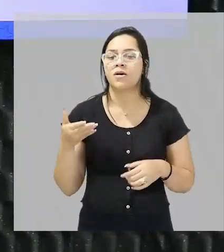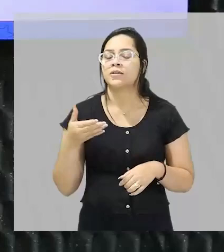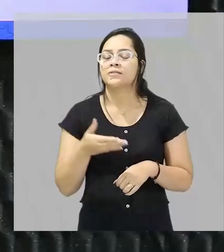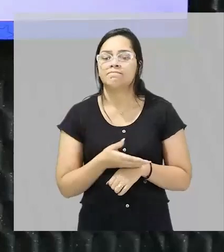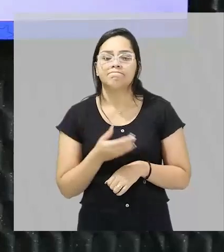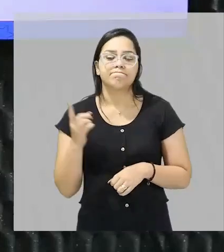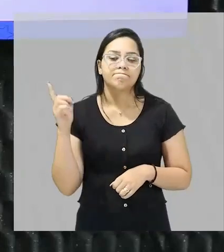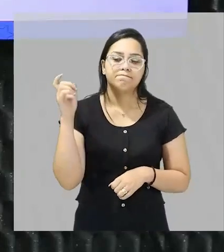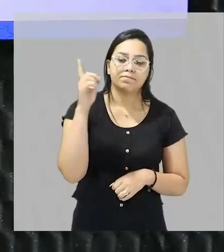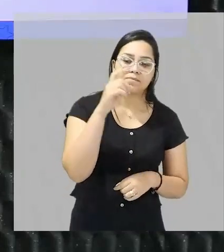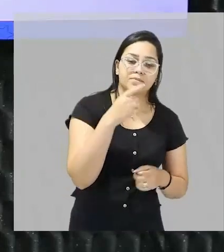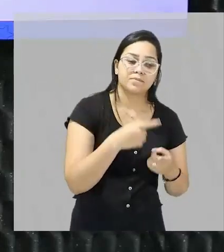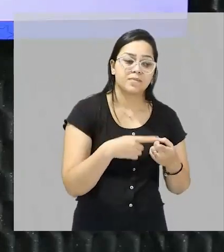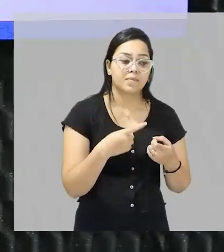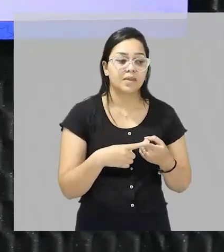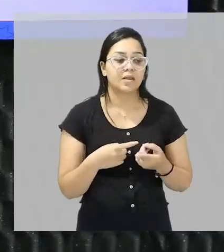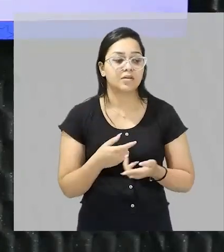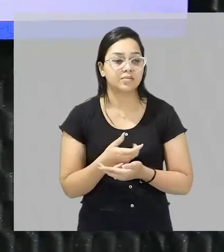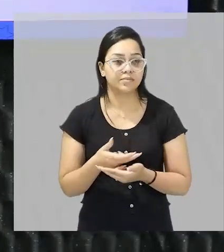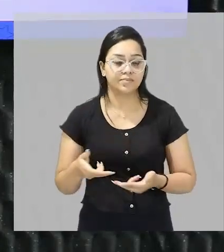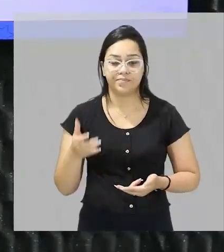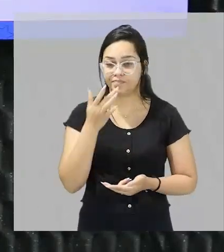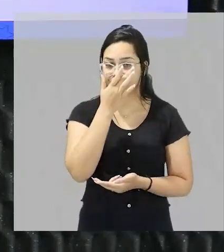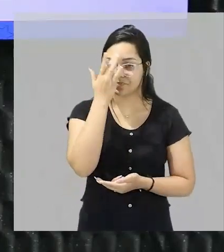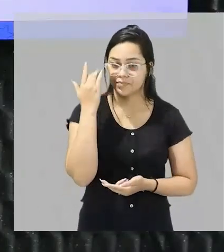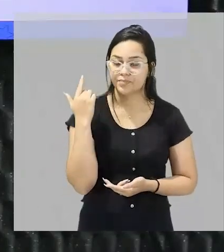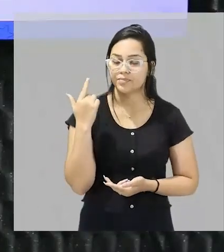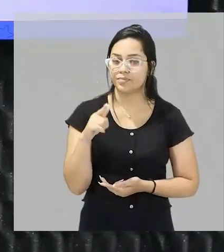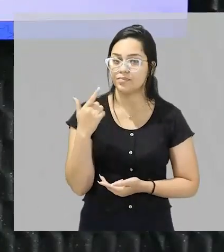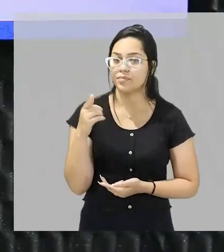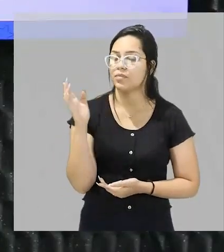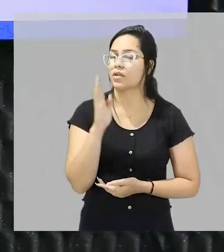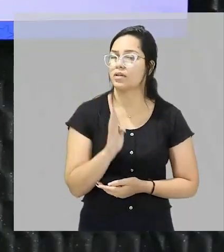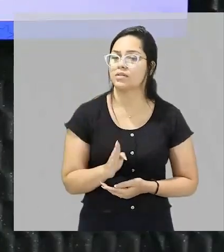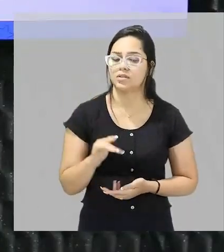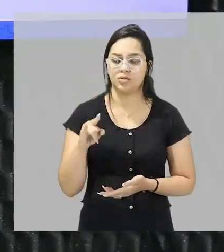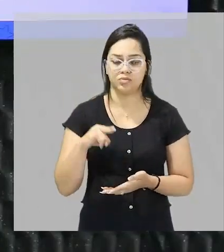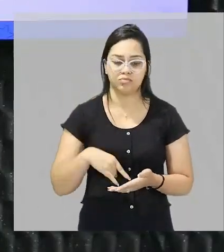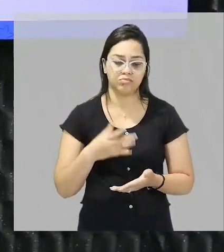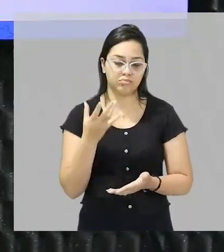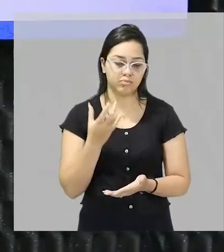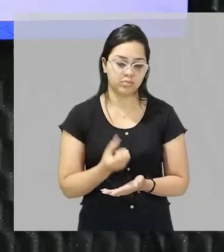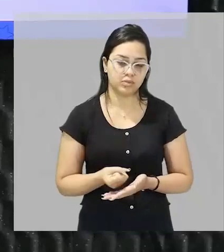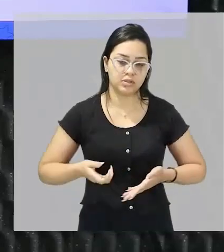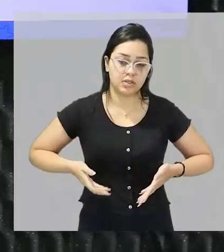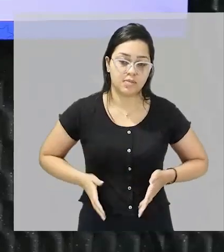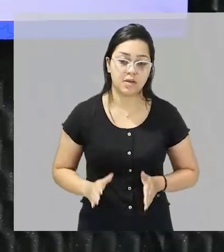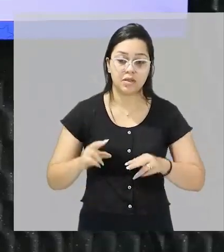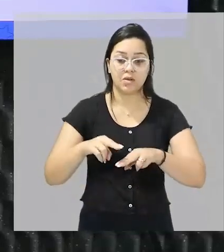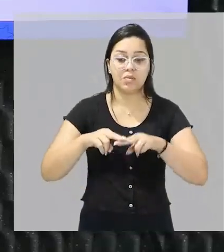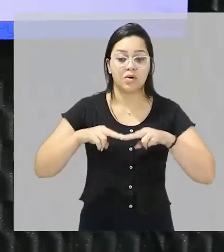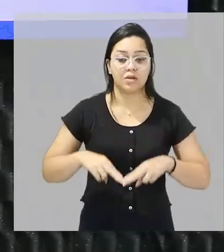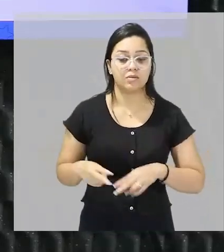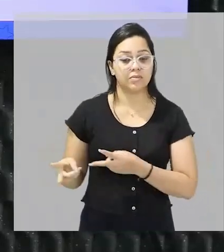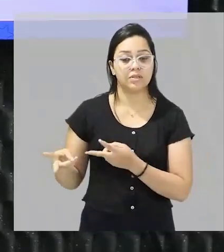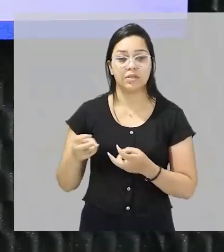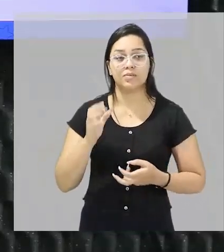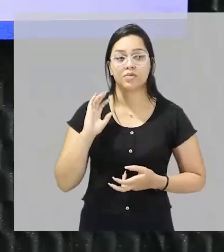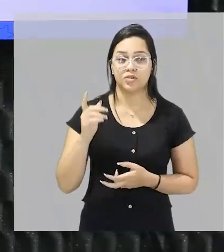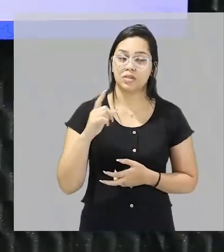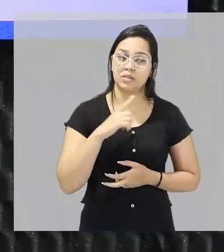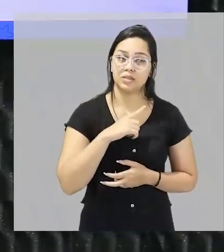que tantas pessoas no Brasil não possuem o registro civil? Então, percebam que ela já tem uma